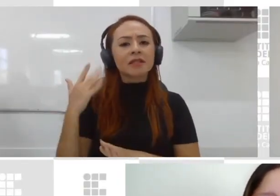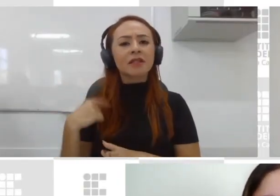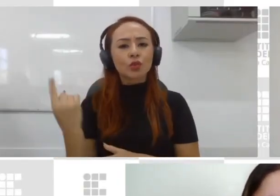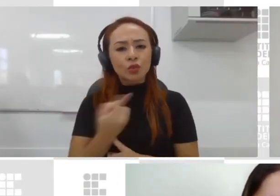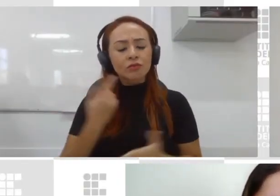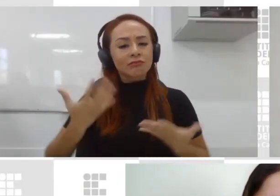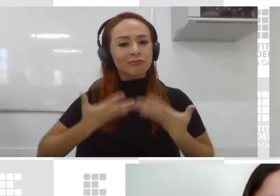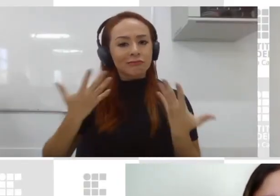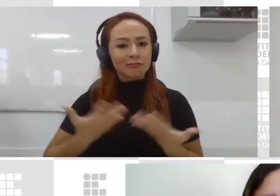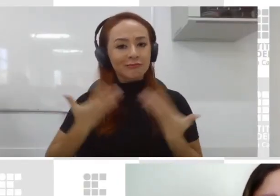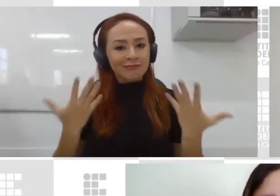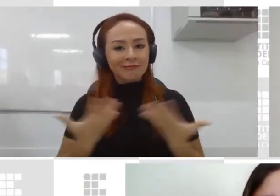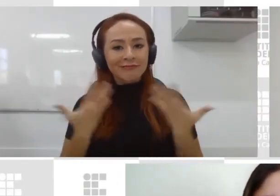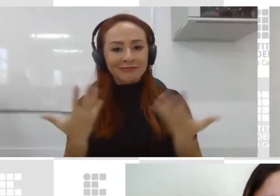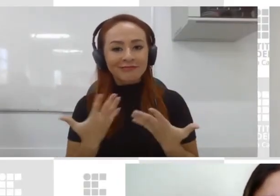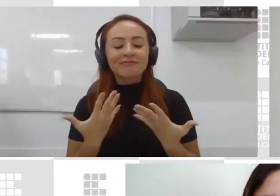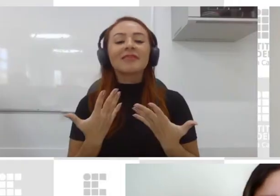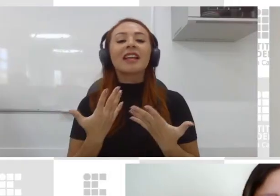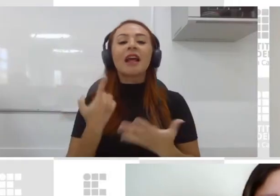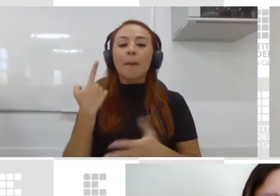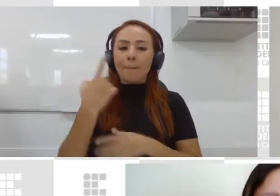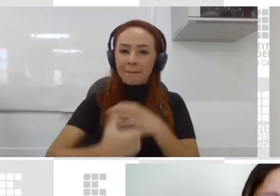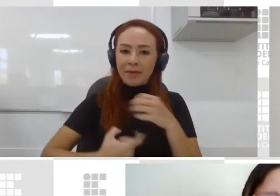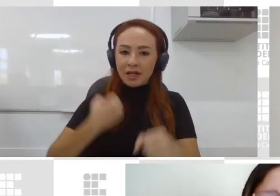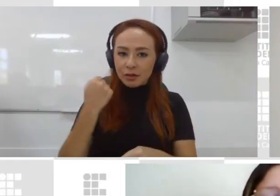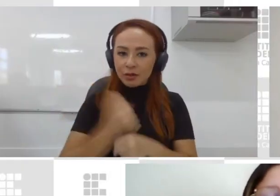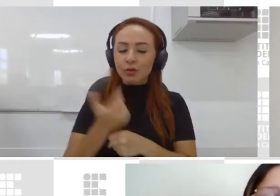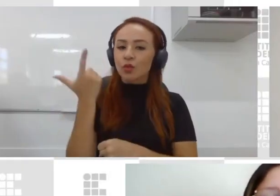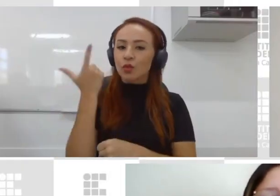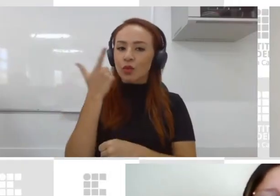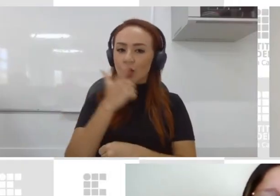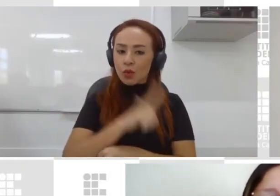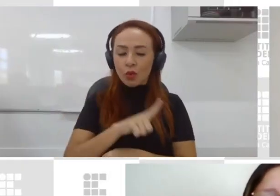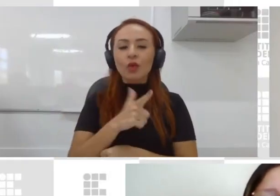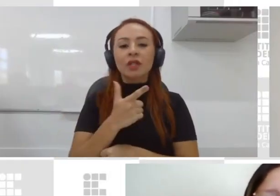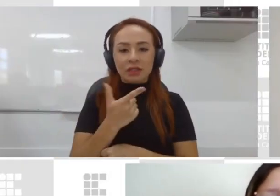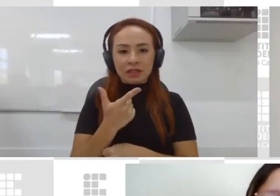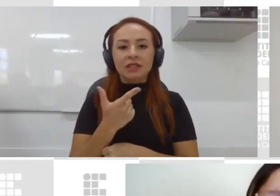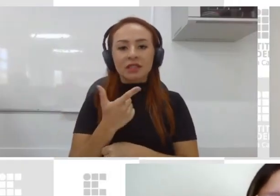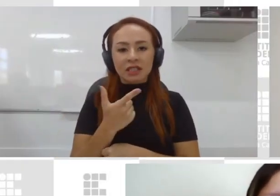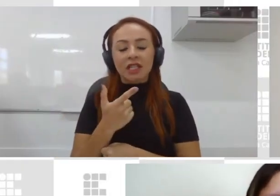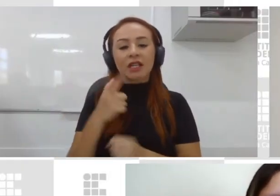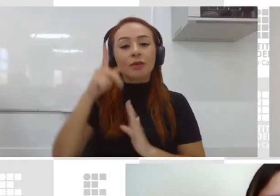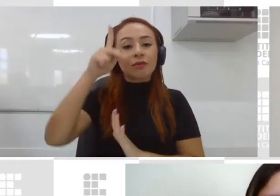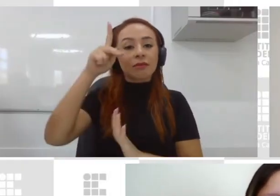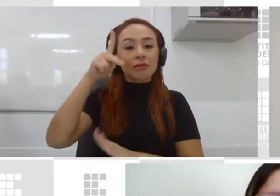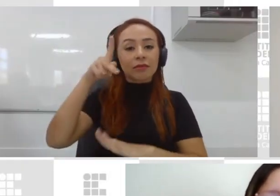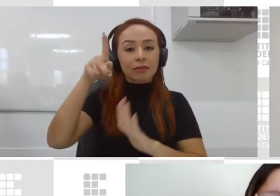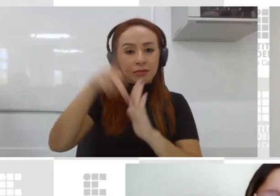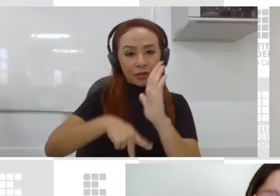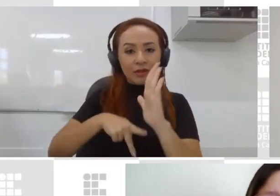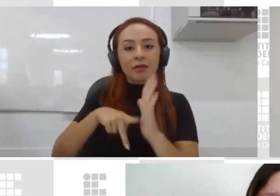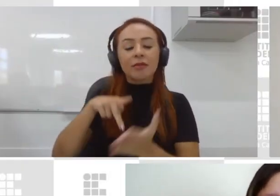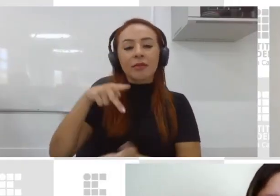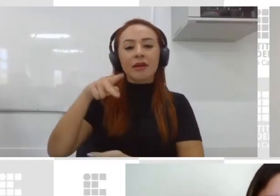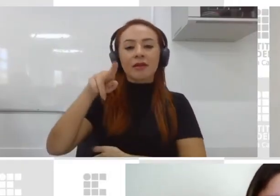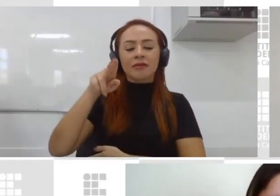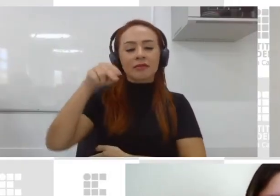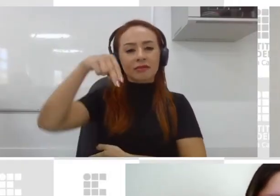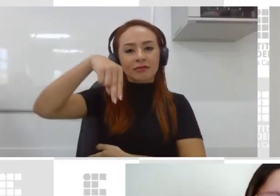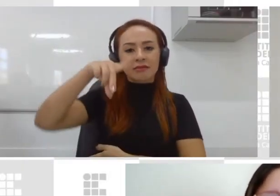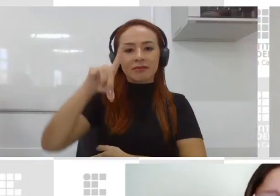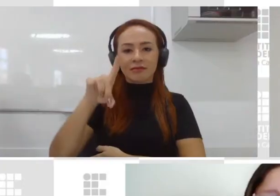consecutivo, signatários do movimento ODS de Santa Catarina. Então, o IFSC, ele, além da sua